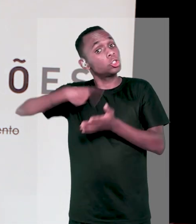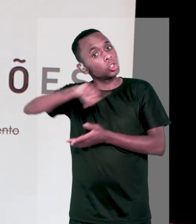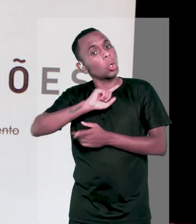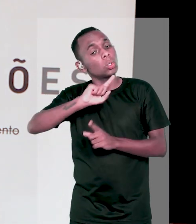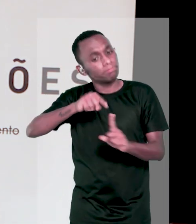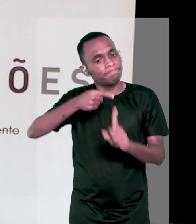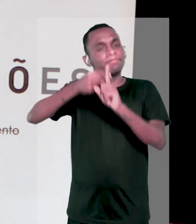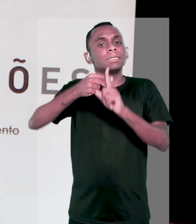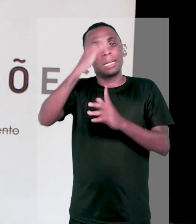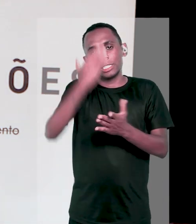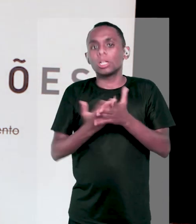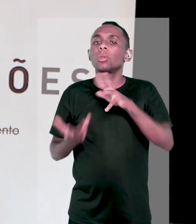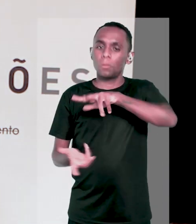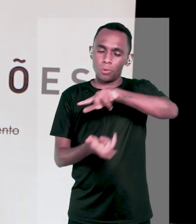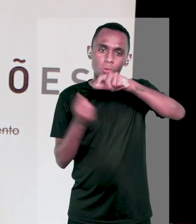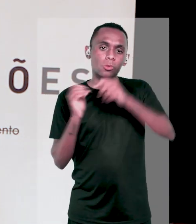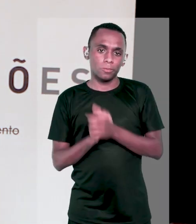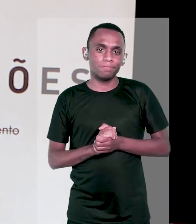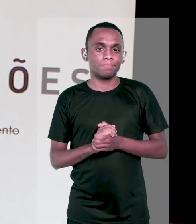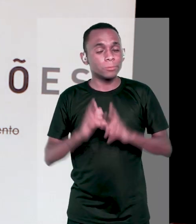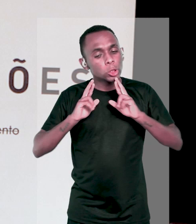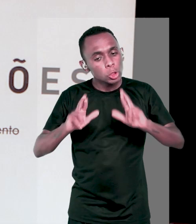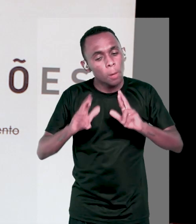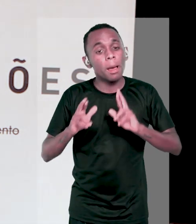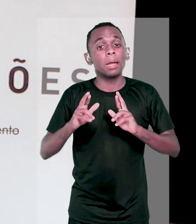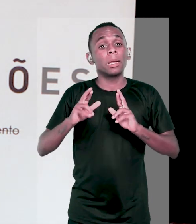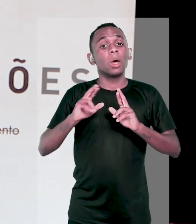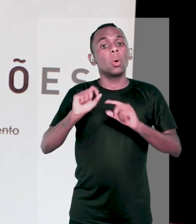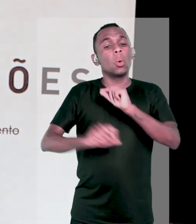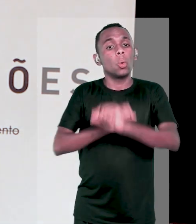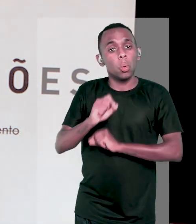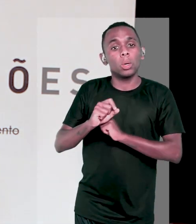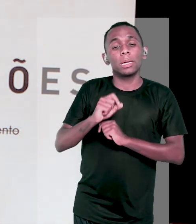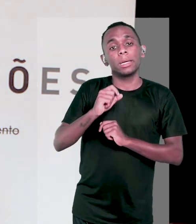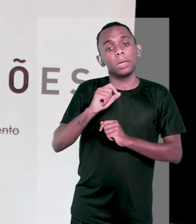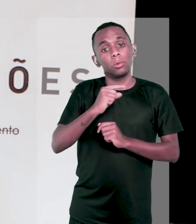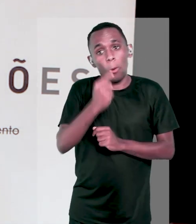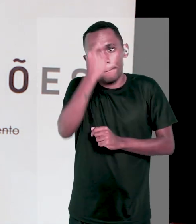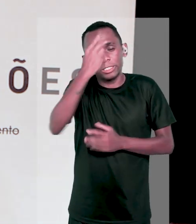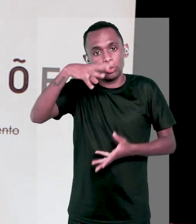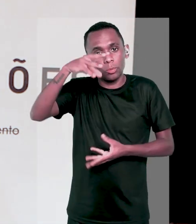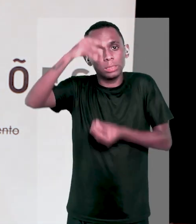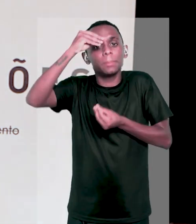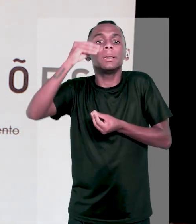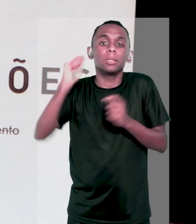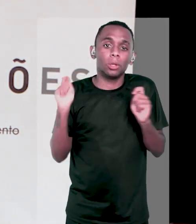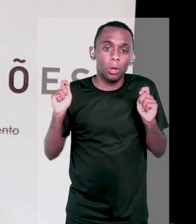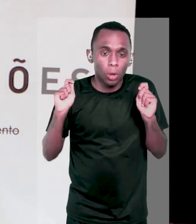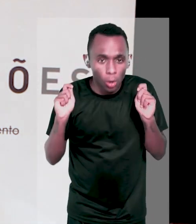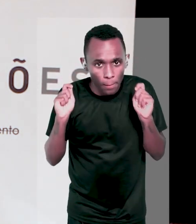a nos adentrar numa visualidade que é pura